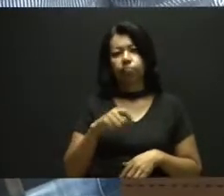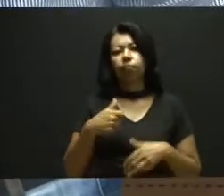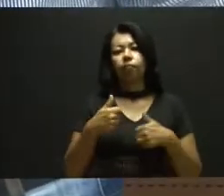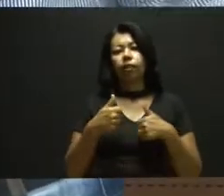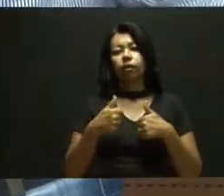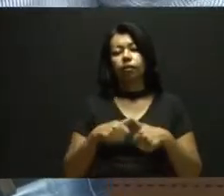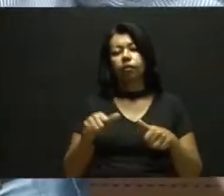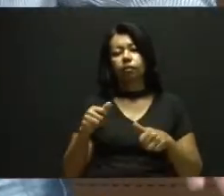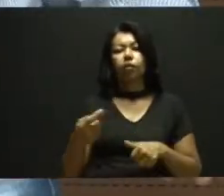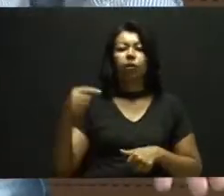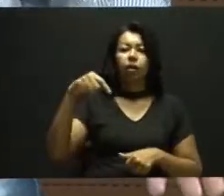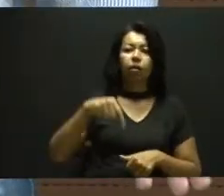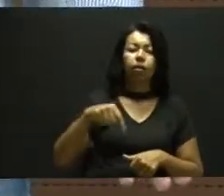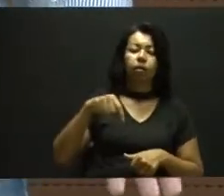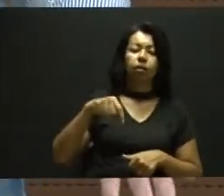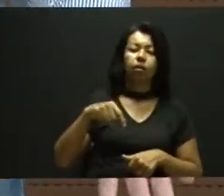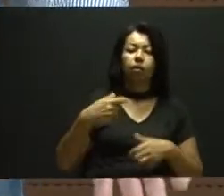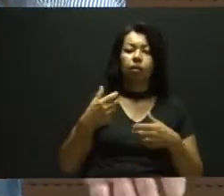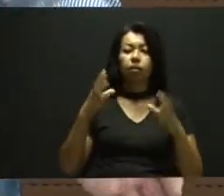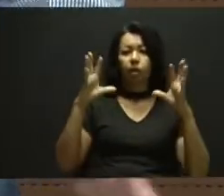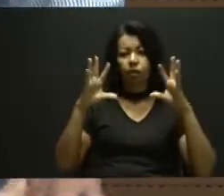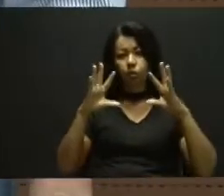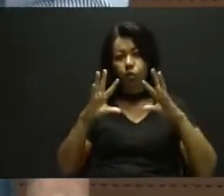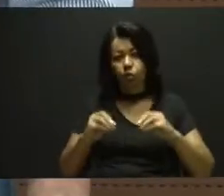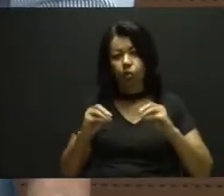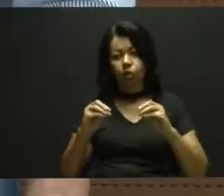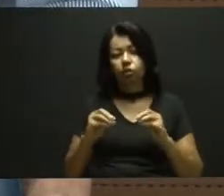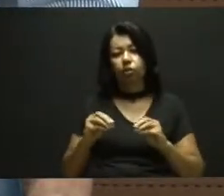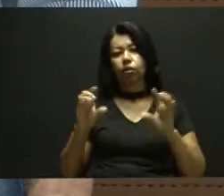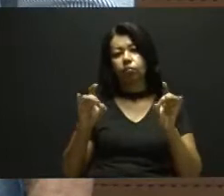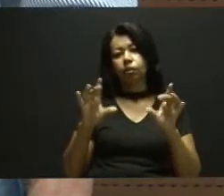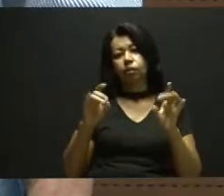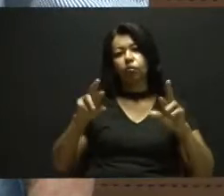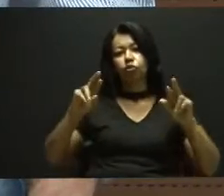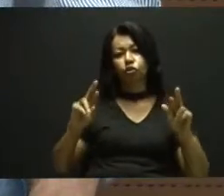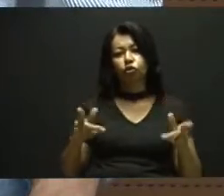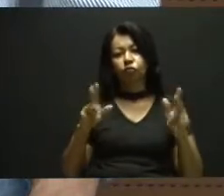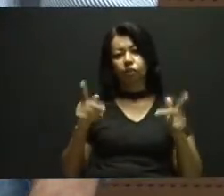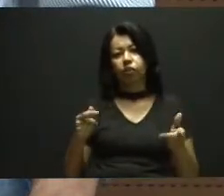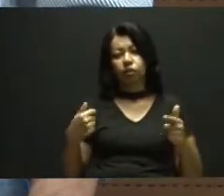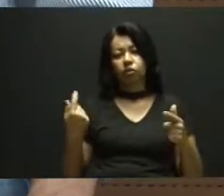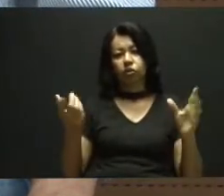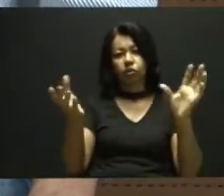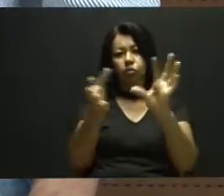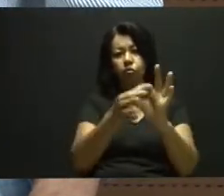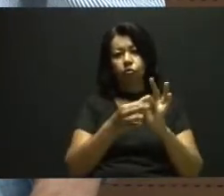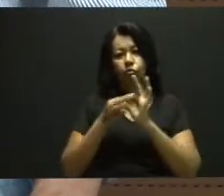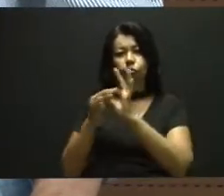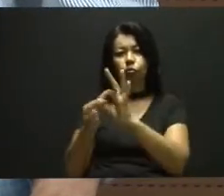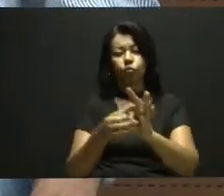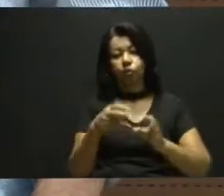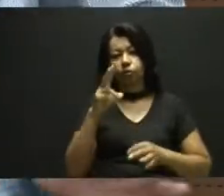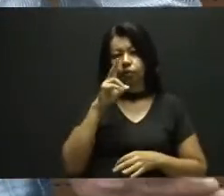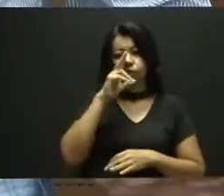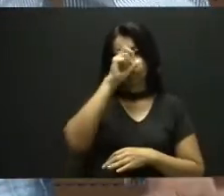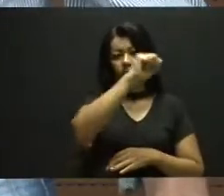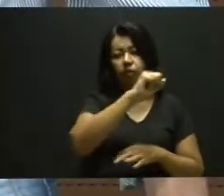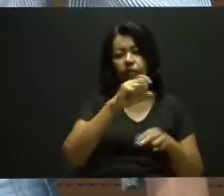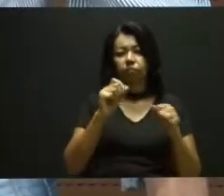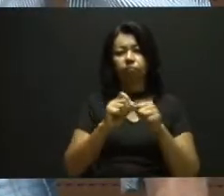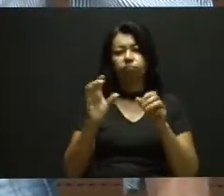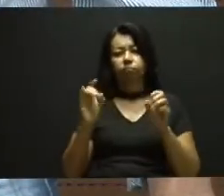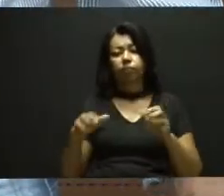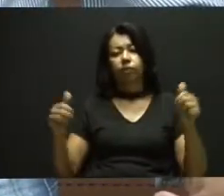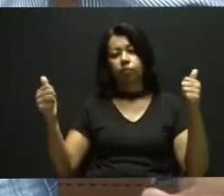esta noite especial essa noite diferente que nos une que nos fortalece e nos faz cada vez mais